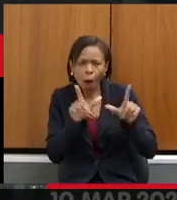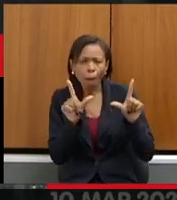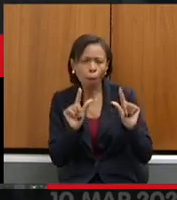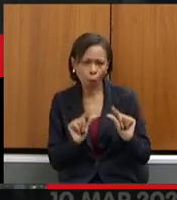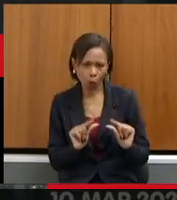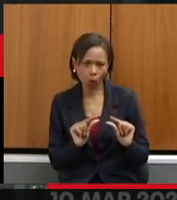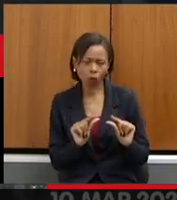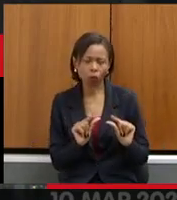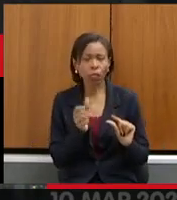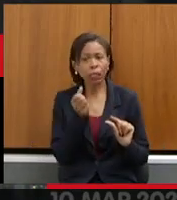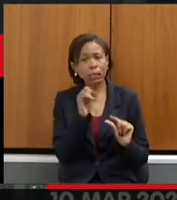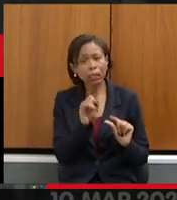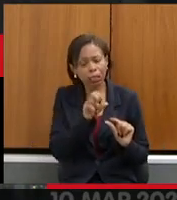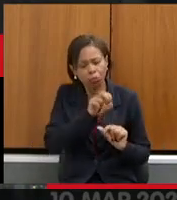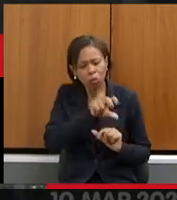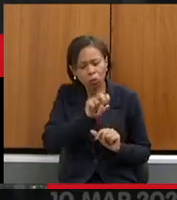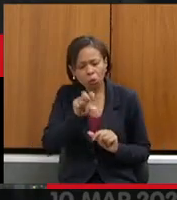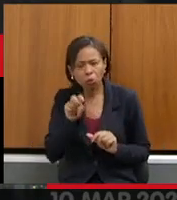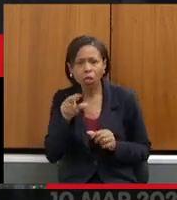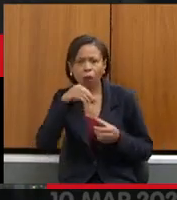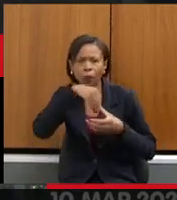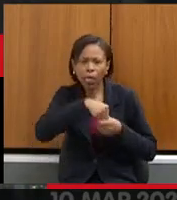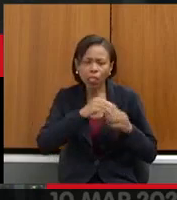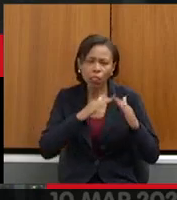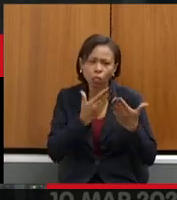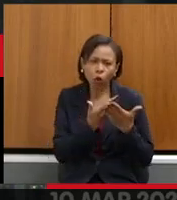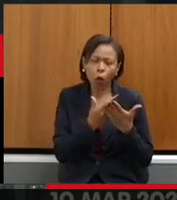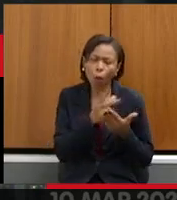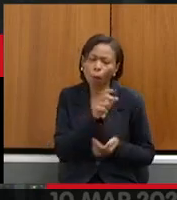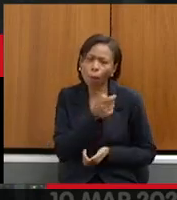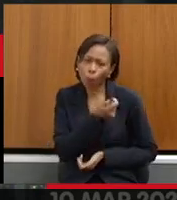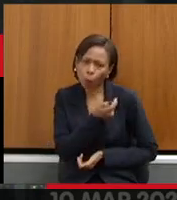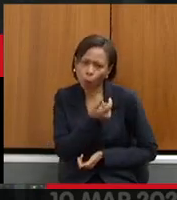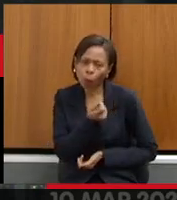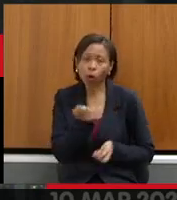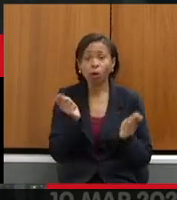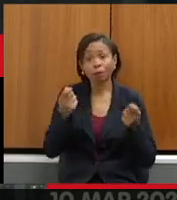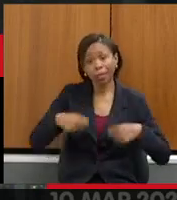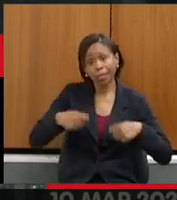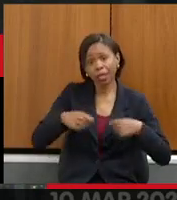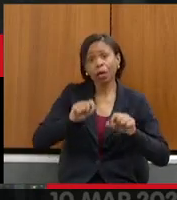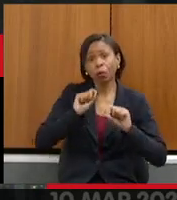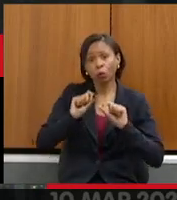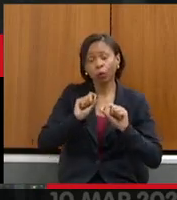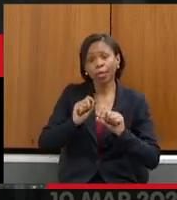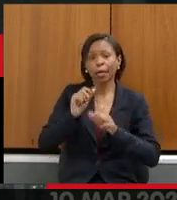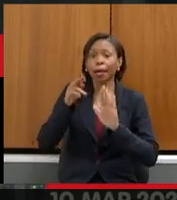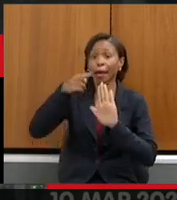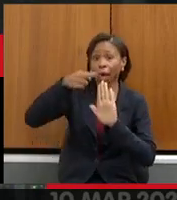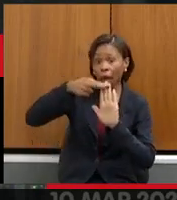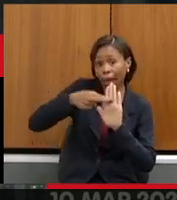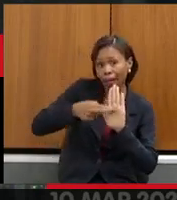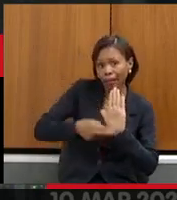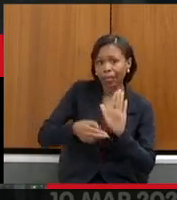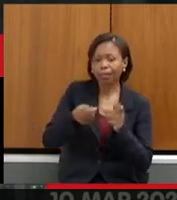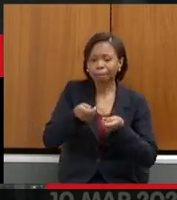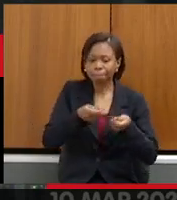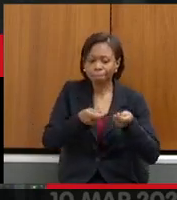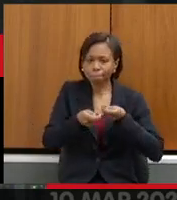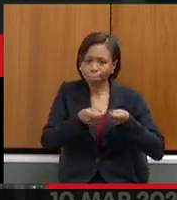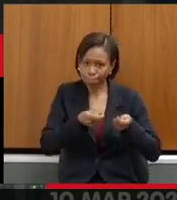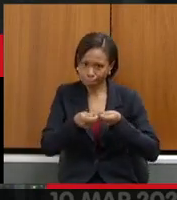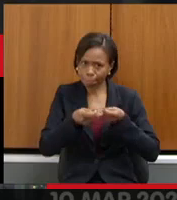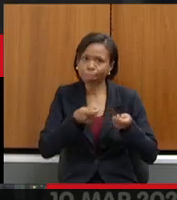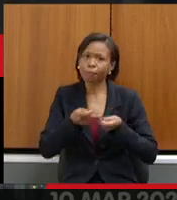e sendo pequeno a transmissão scola nós temos que ter as medidas as medidas habituais de controle que a gente tem na